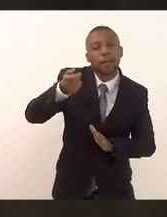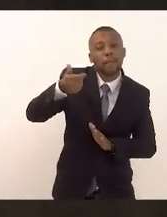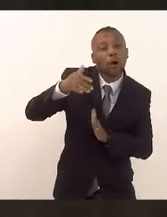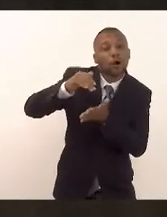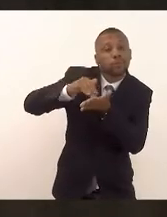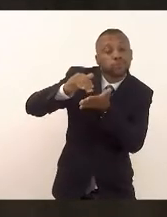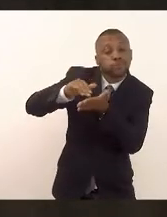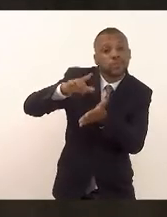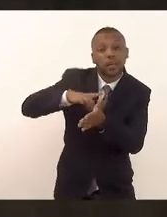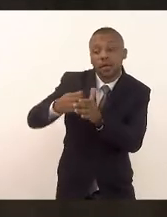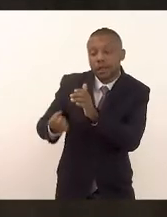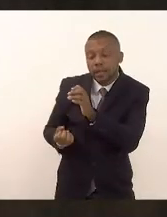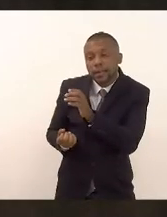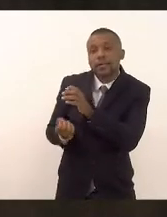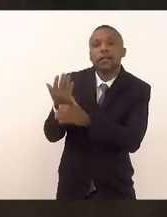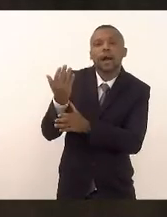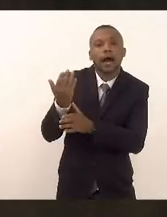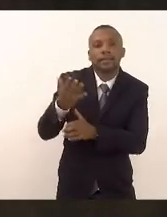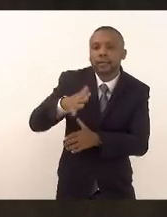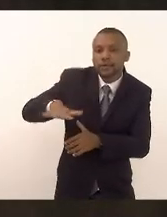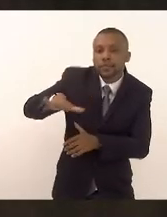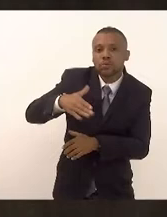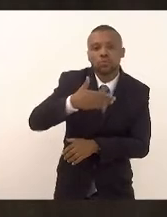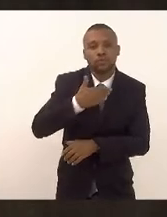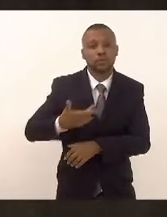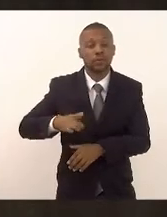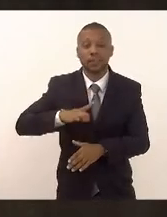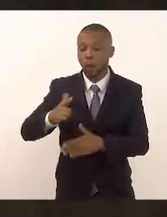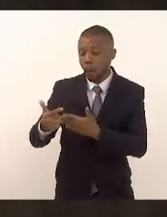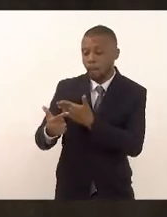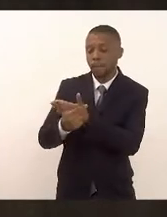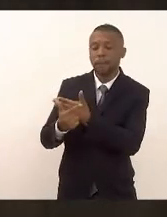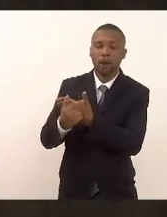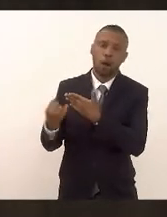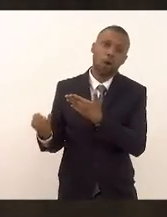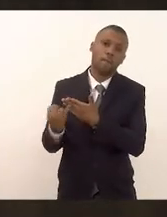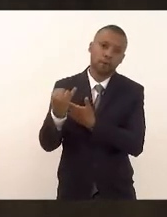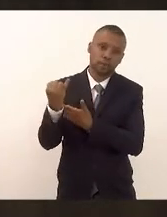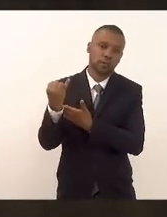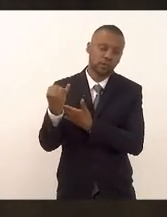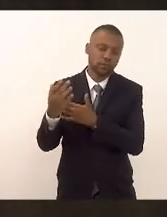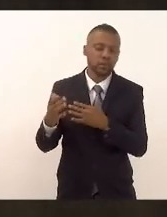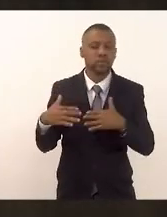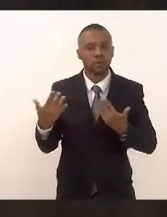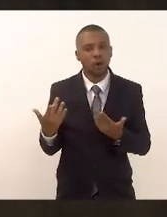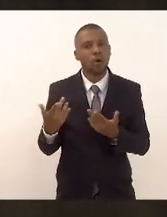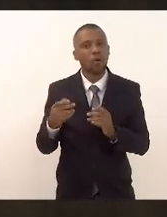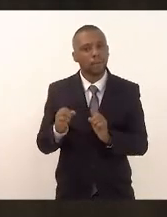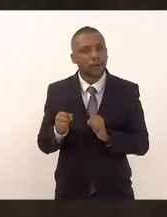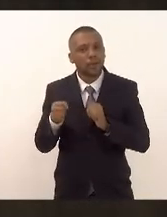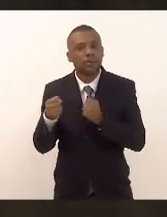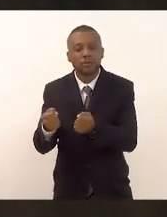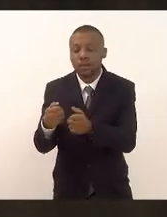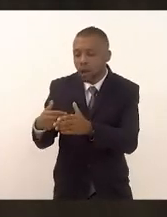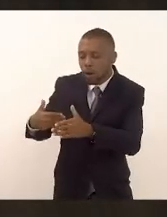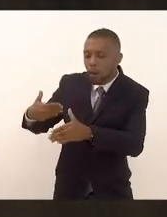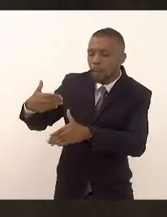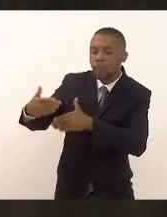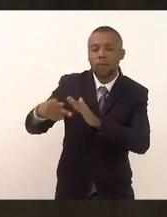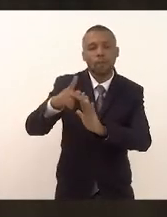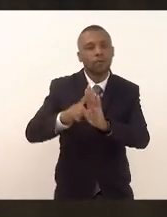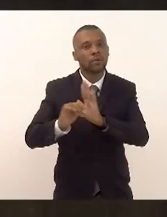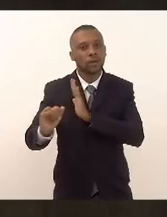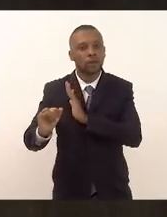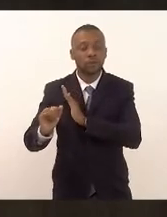instâncias a serem criadas no governo que tenham aí um papel importante a criar. Então, para garantir a tramitação do projeto, o parecer